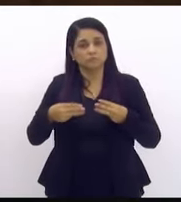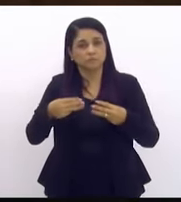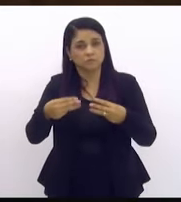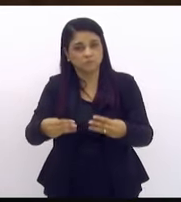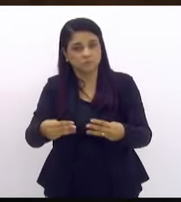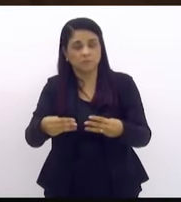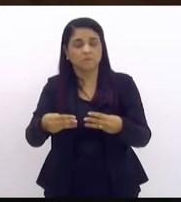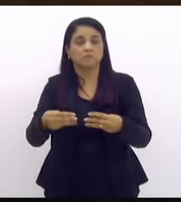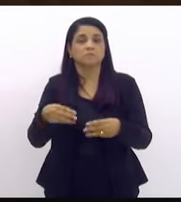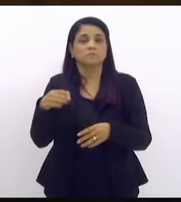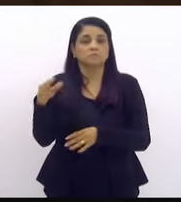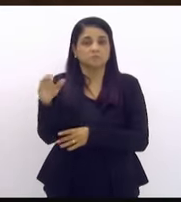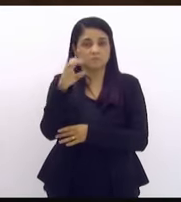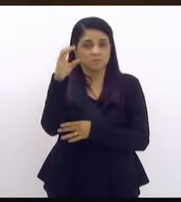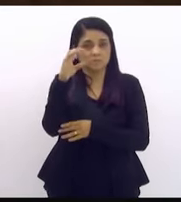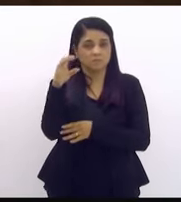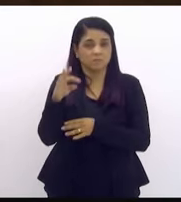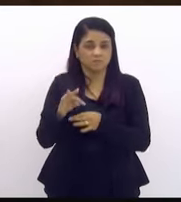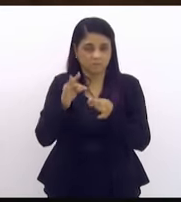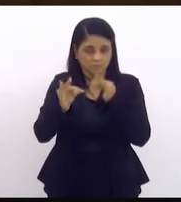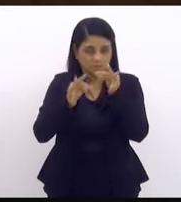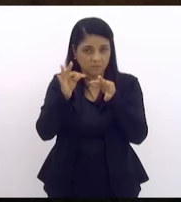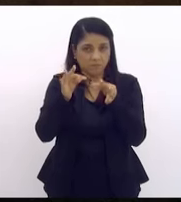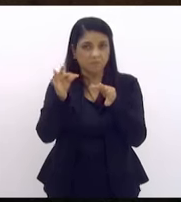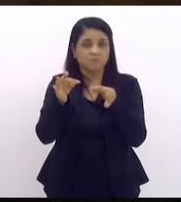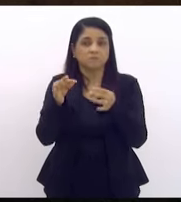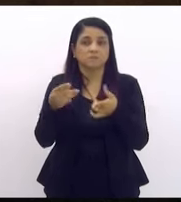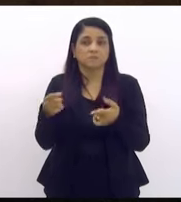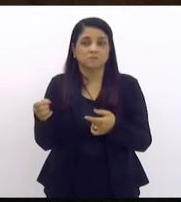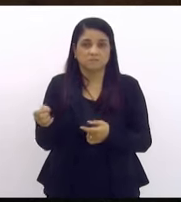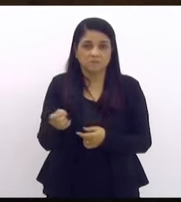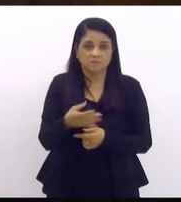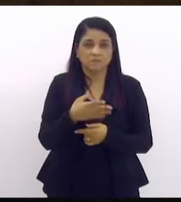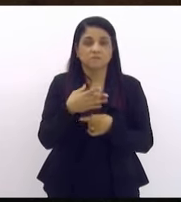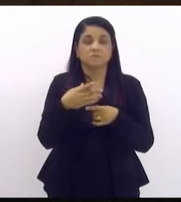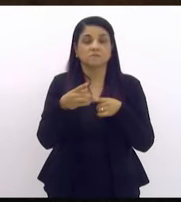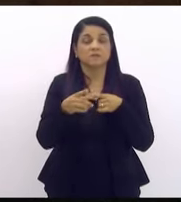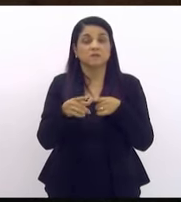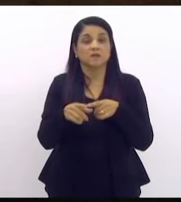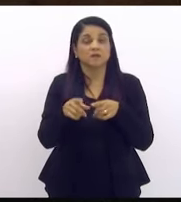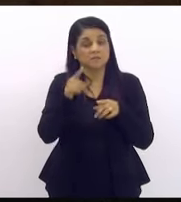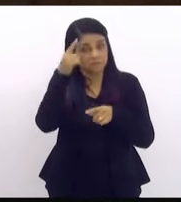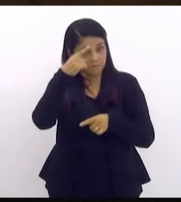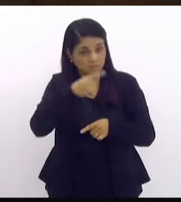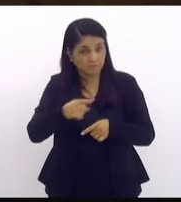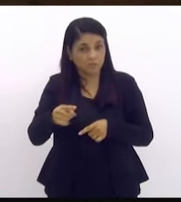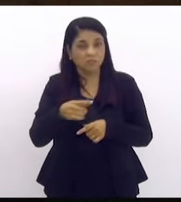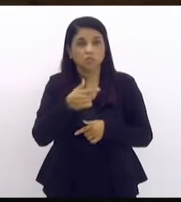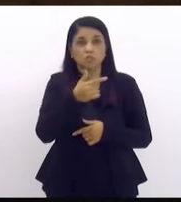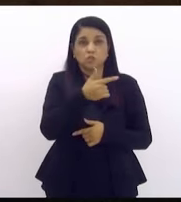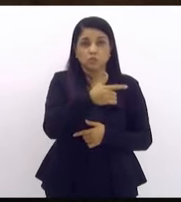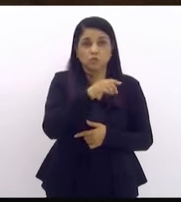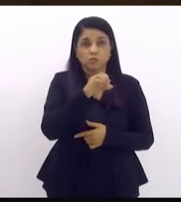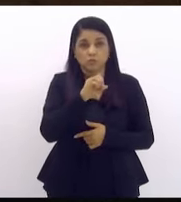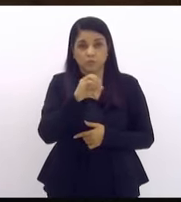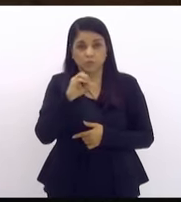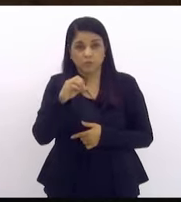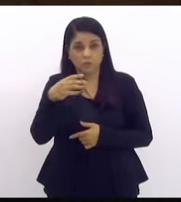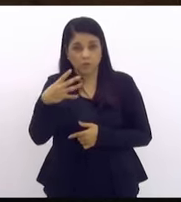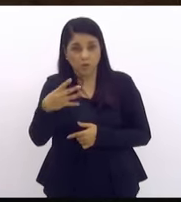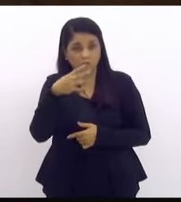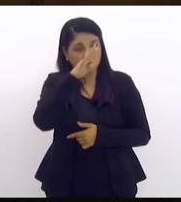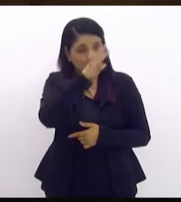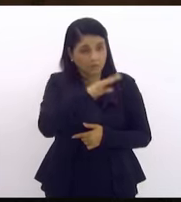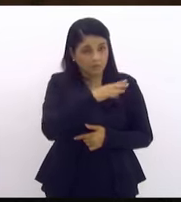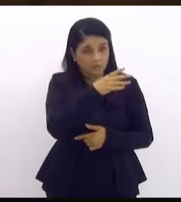Tecnologia e Inovação. A referida semana ocorre institucionalmente desde 2004, a partir do